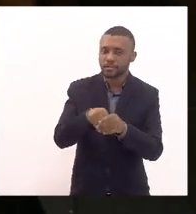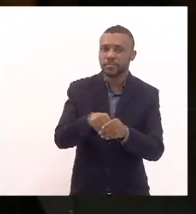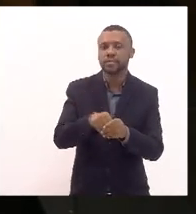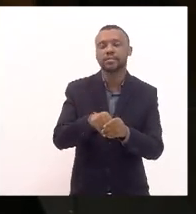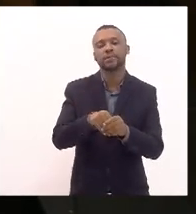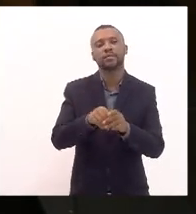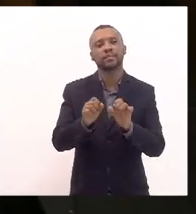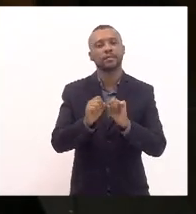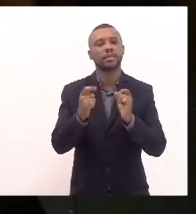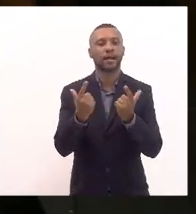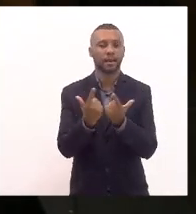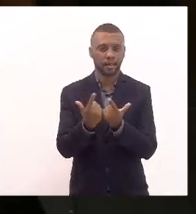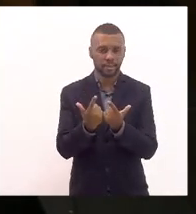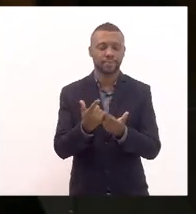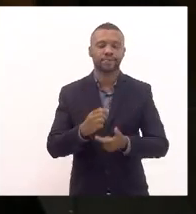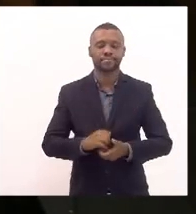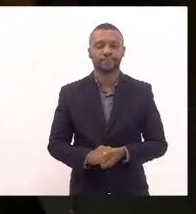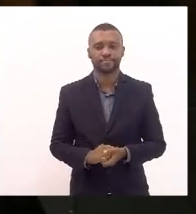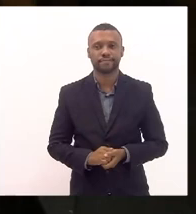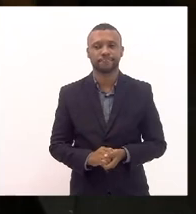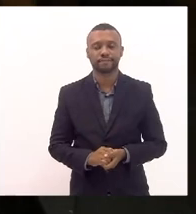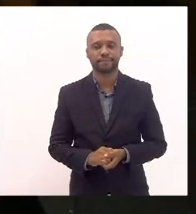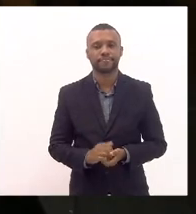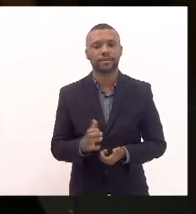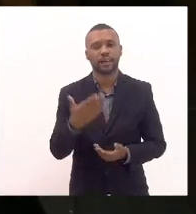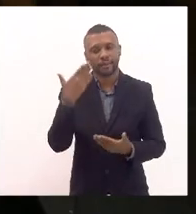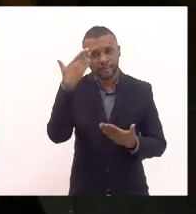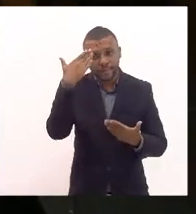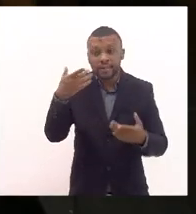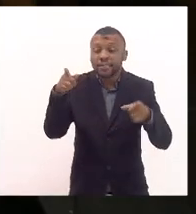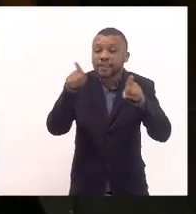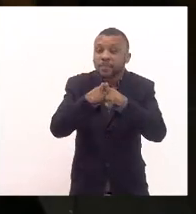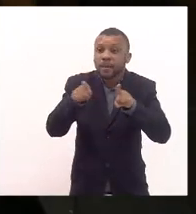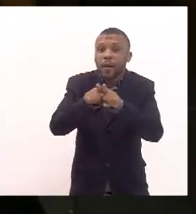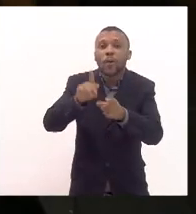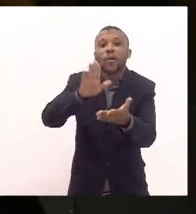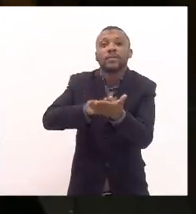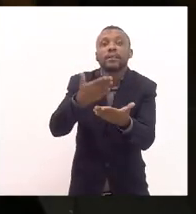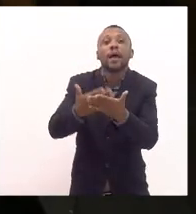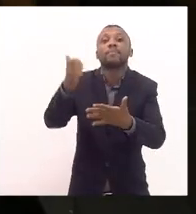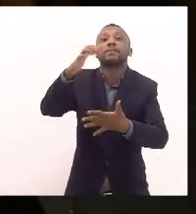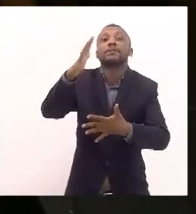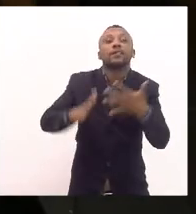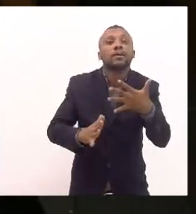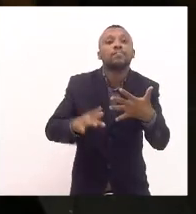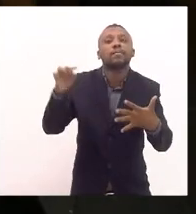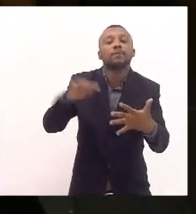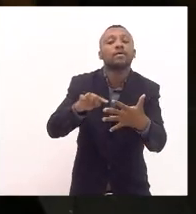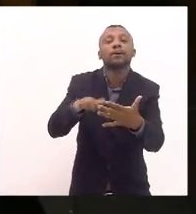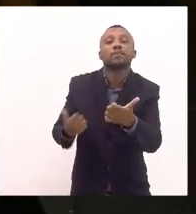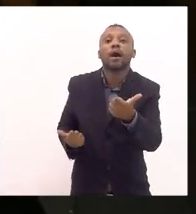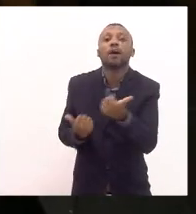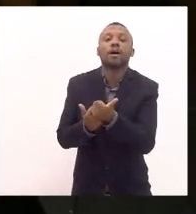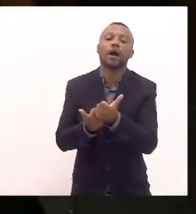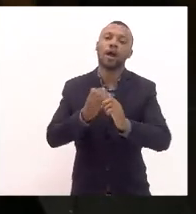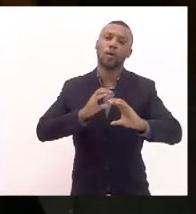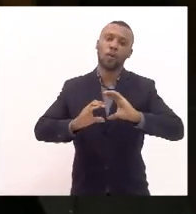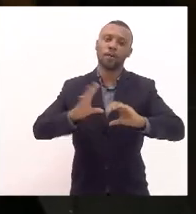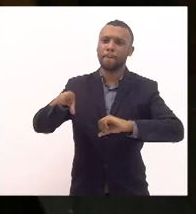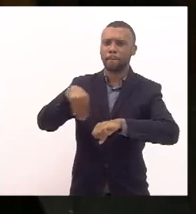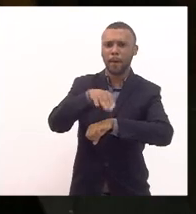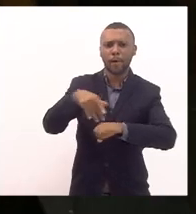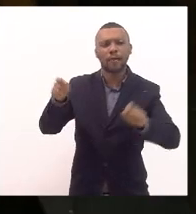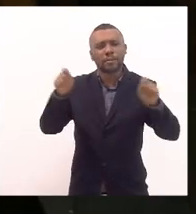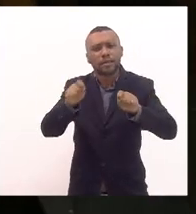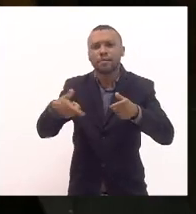é da Assembleia Legislativa agradecendo também o intérprete de libras que favorece a nossa comunicação